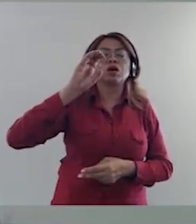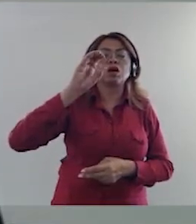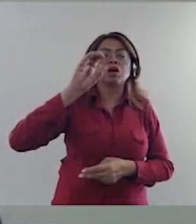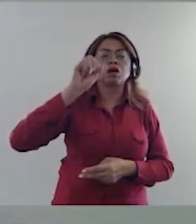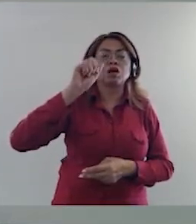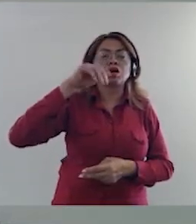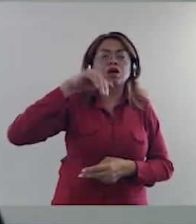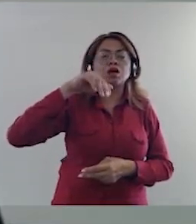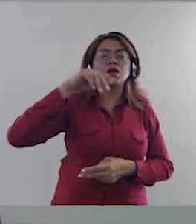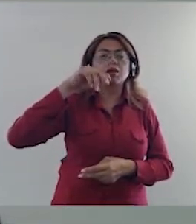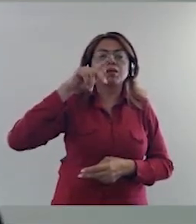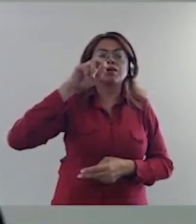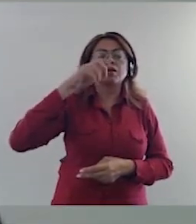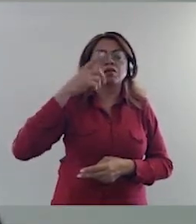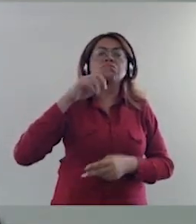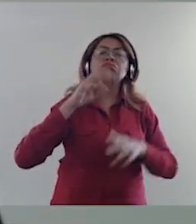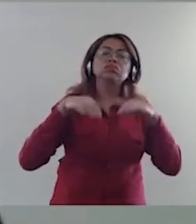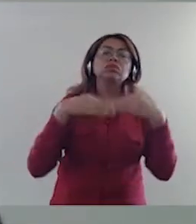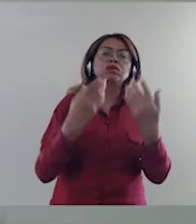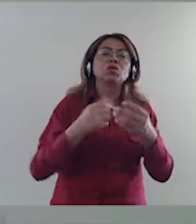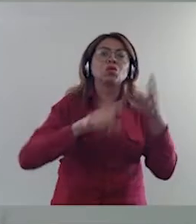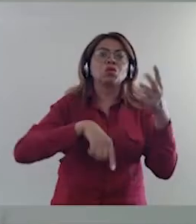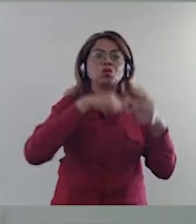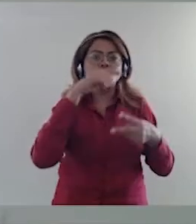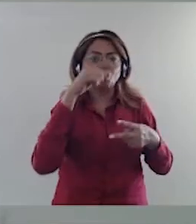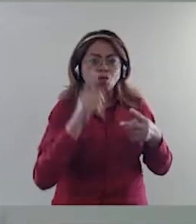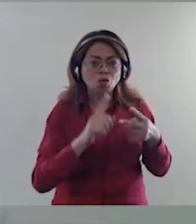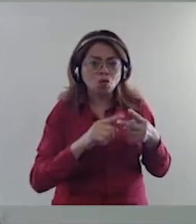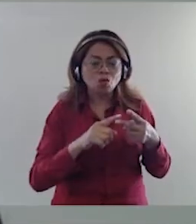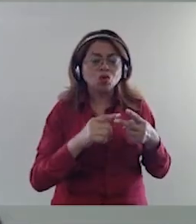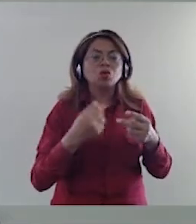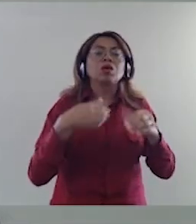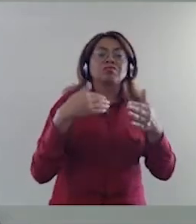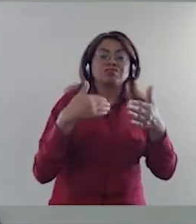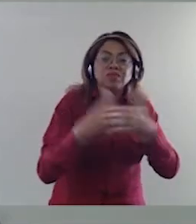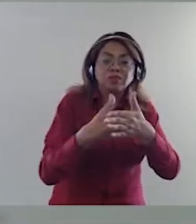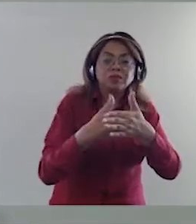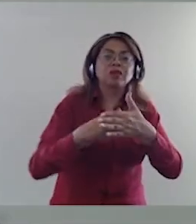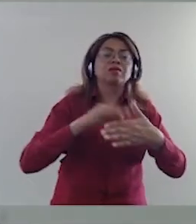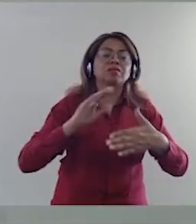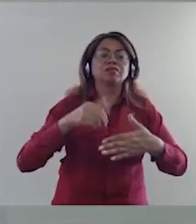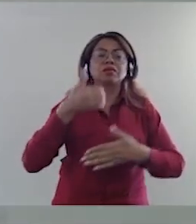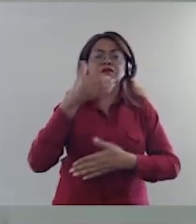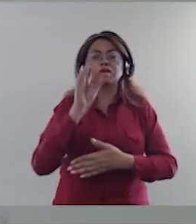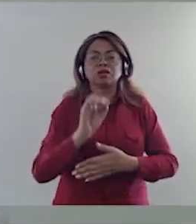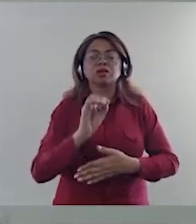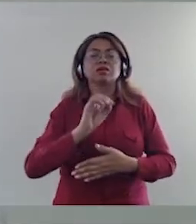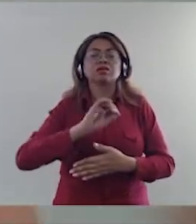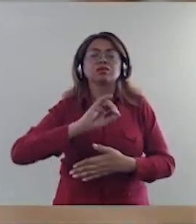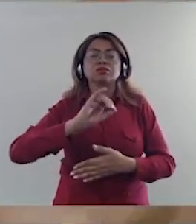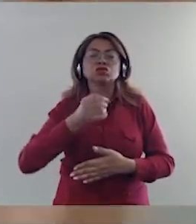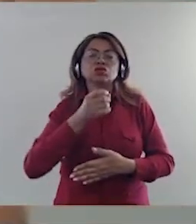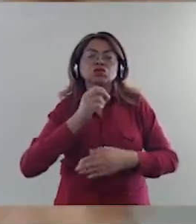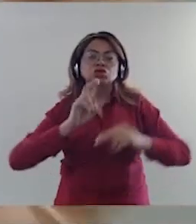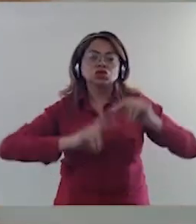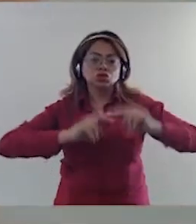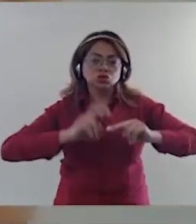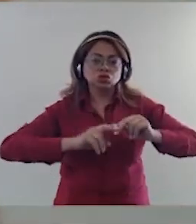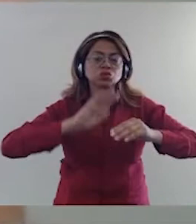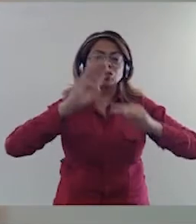Mas há outro prazo na lei, que é o de 10 de junho a 30 de outubro, que é